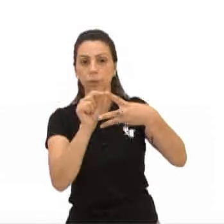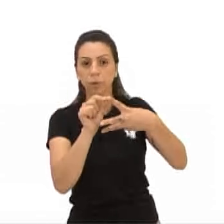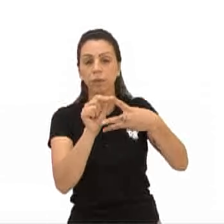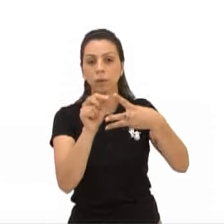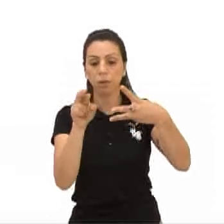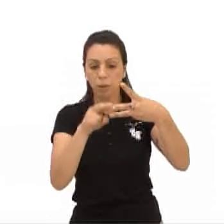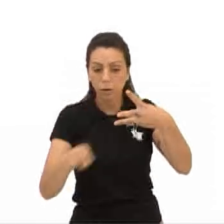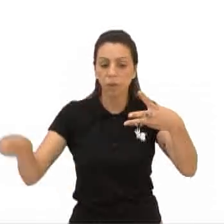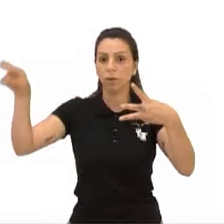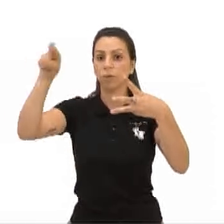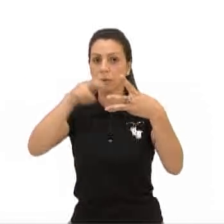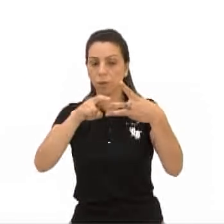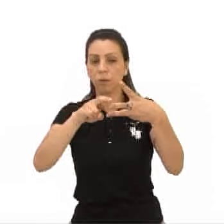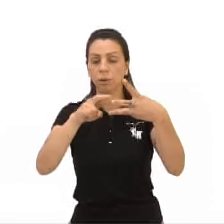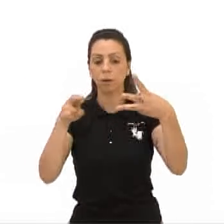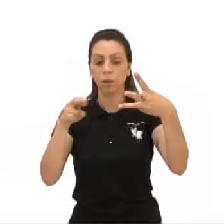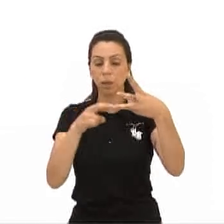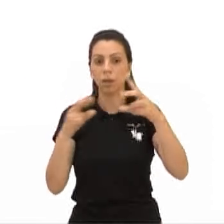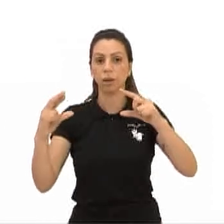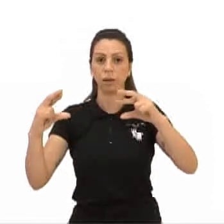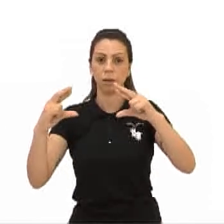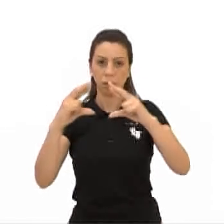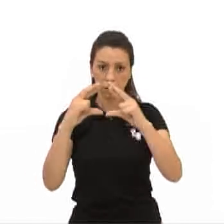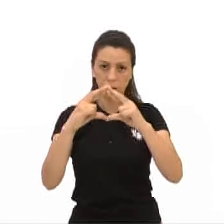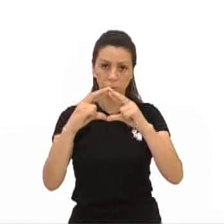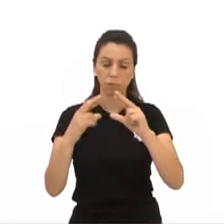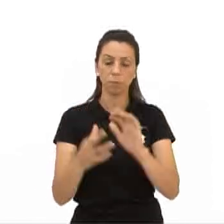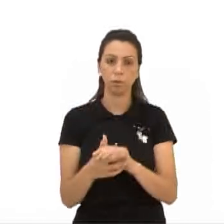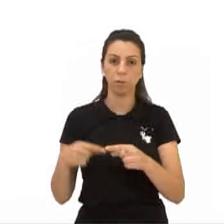reciclar. Hoje, né, passado todo esse tempo,